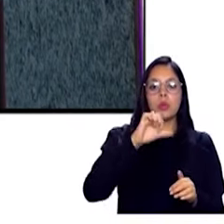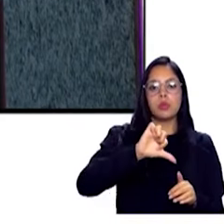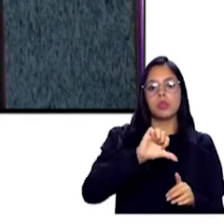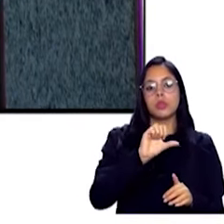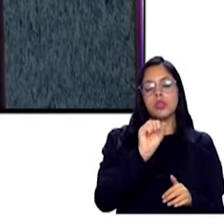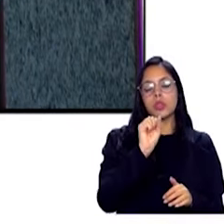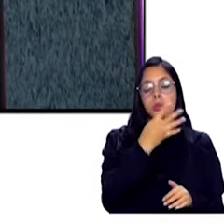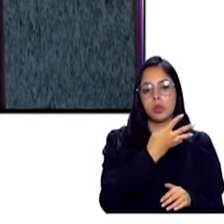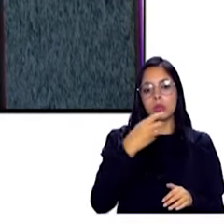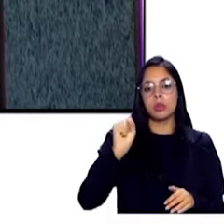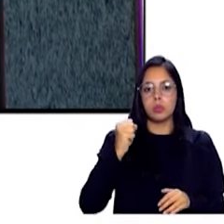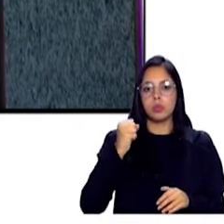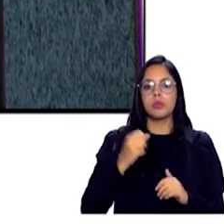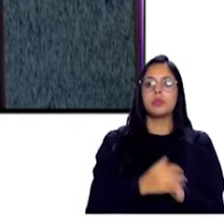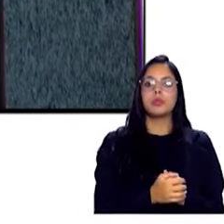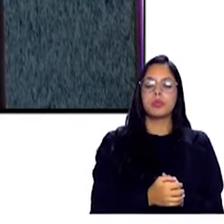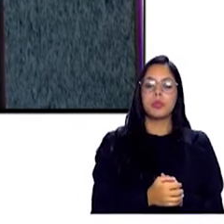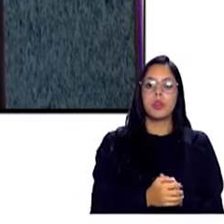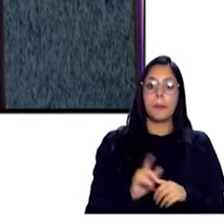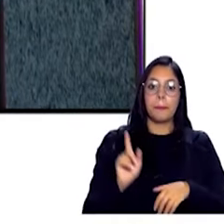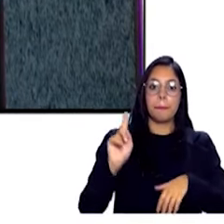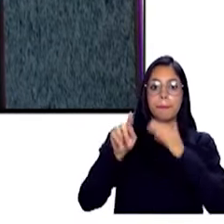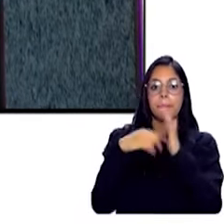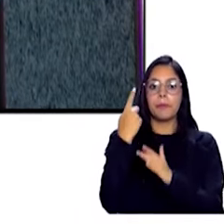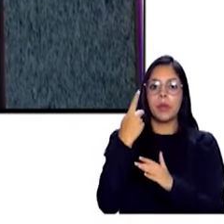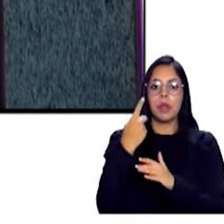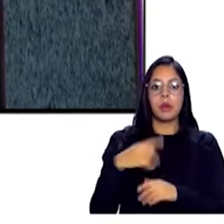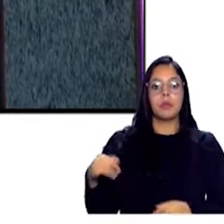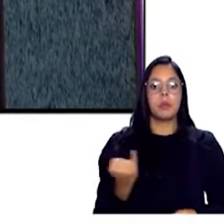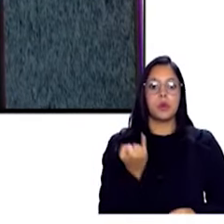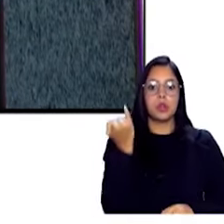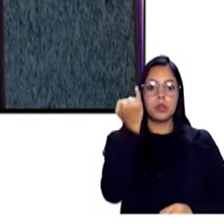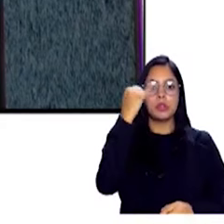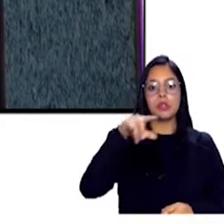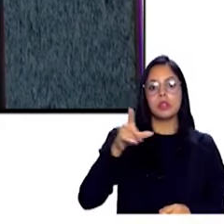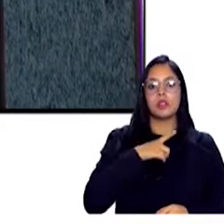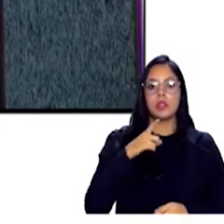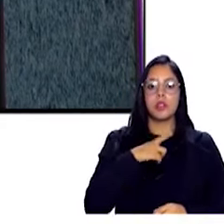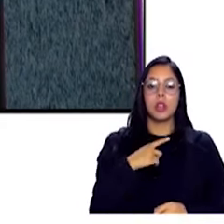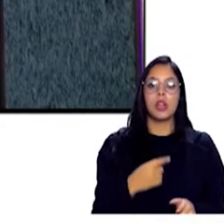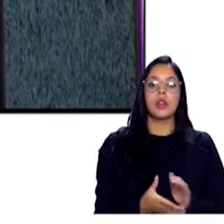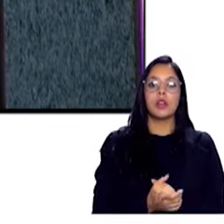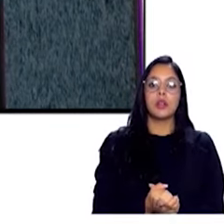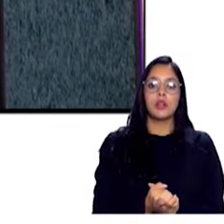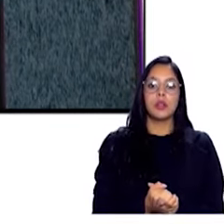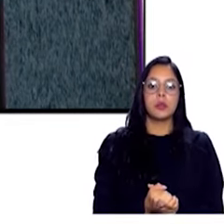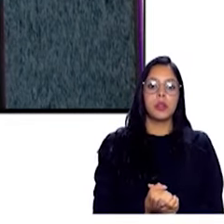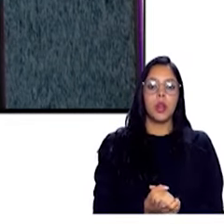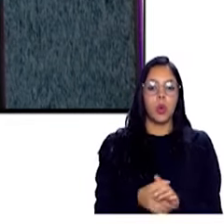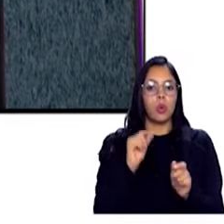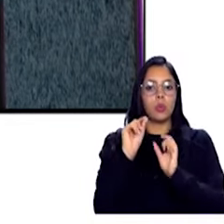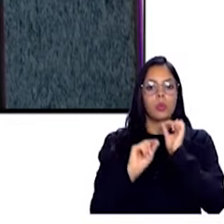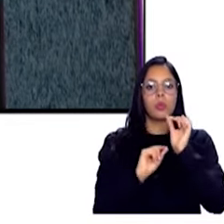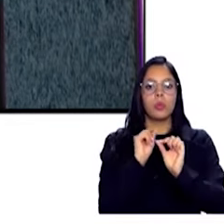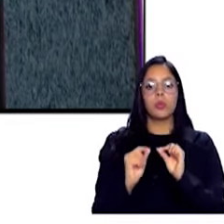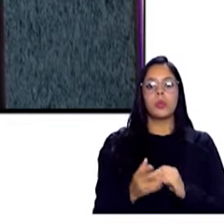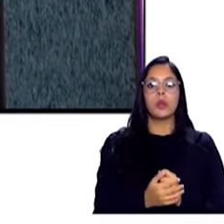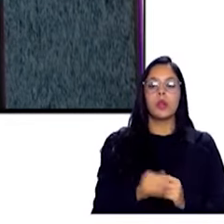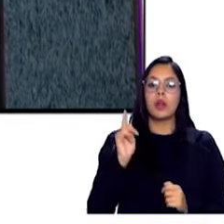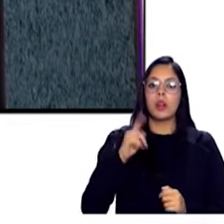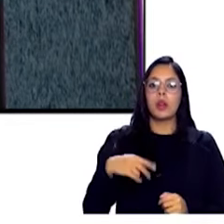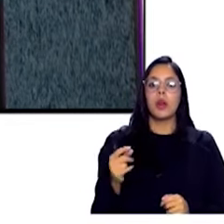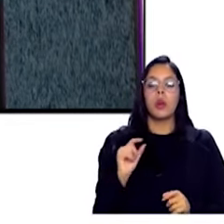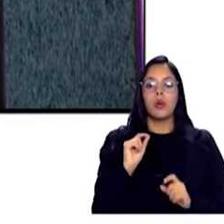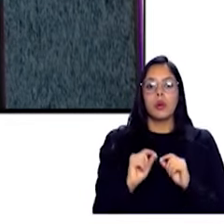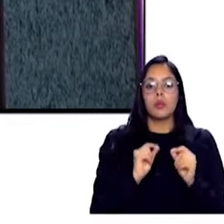1948 a primeira importante questão com a qual ela se depara é a do objeto do